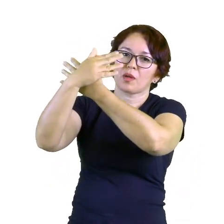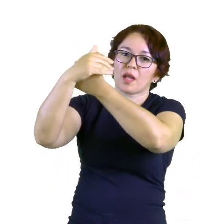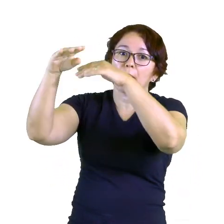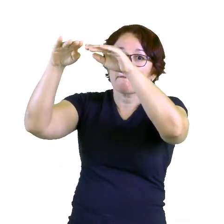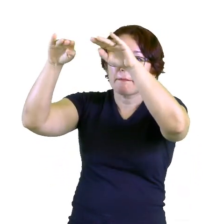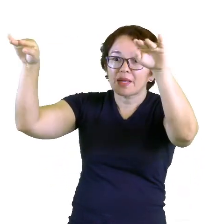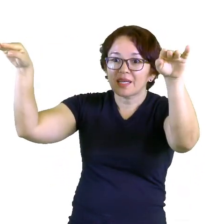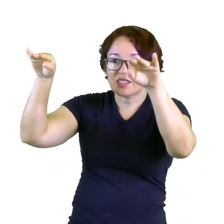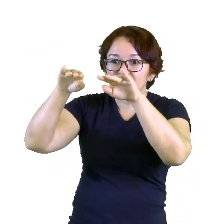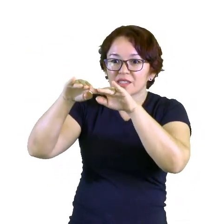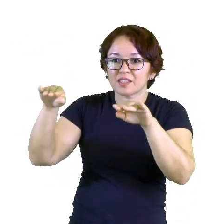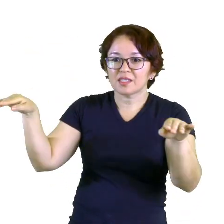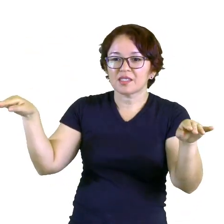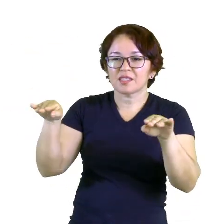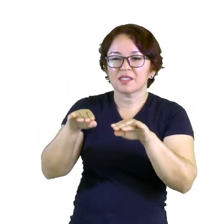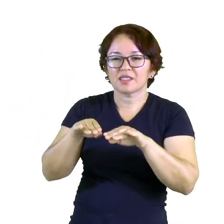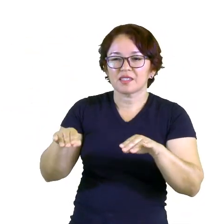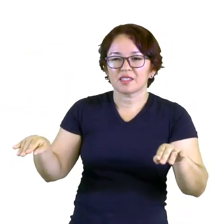prateleira,